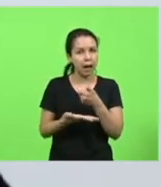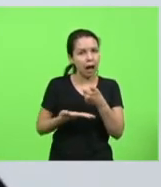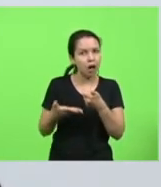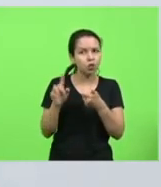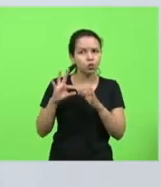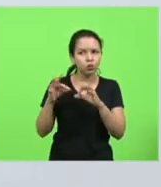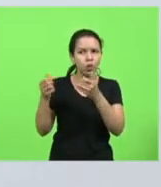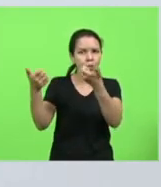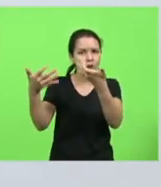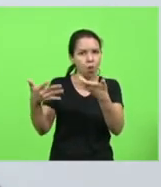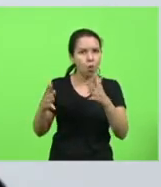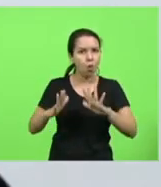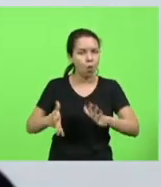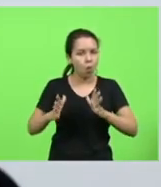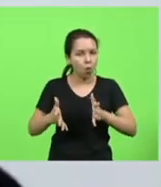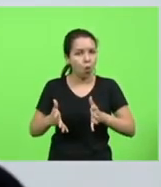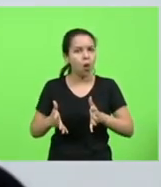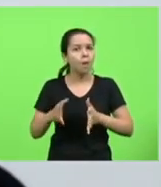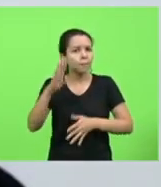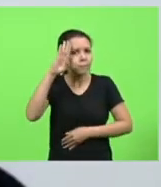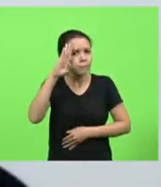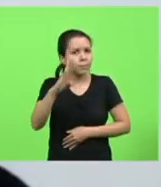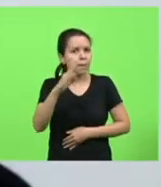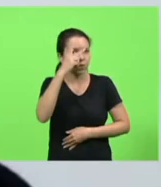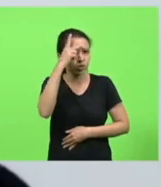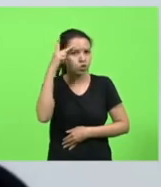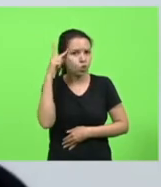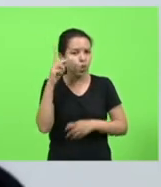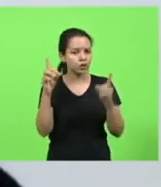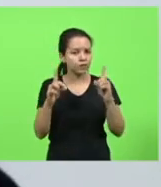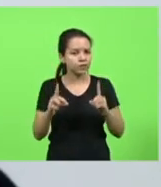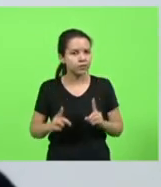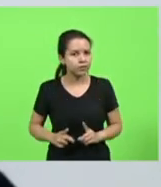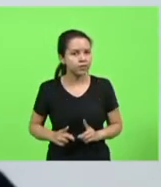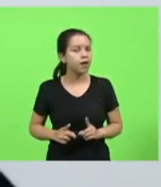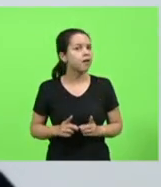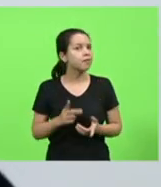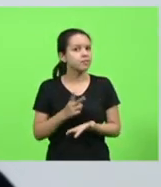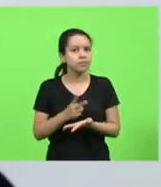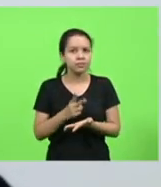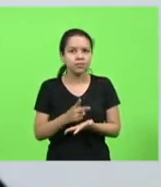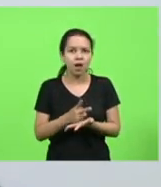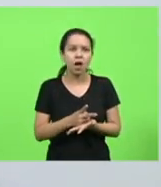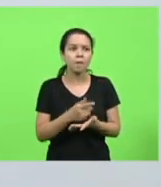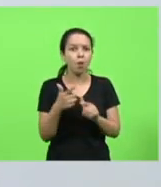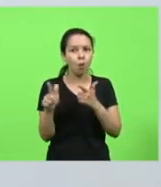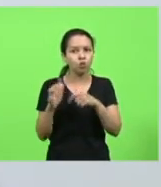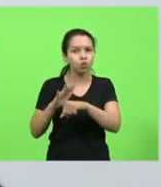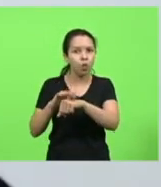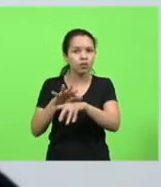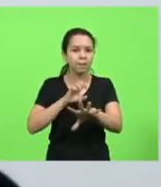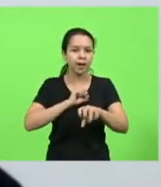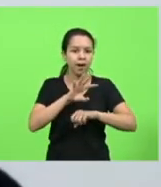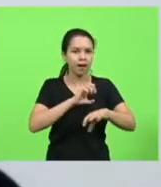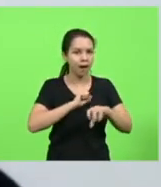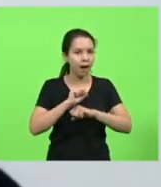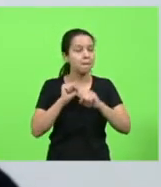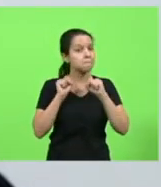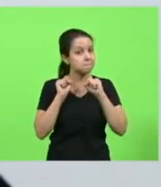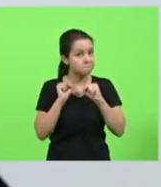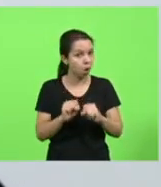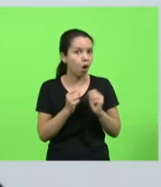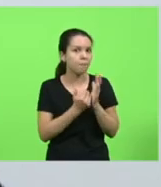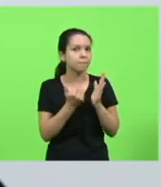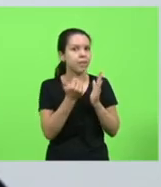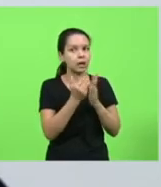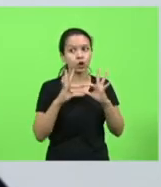pessoas com deficiência sempre são propensas a outras comorbidades, né? São propensas, não digo que todos têm,